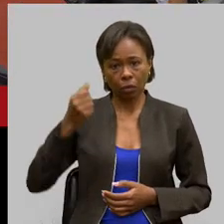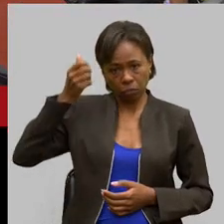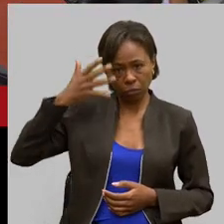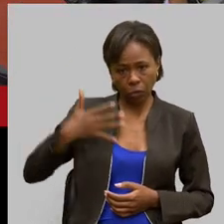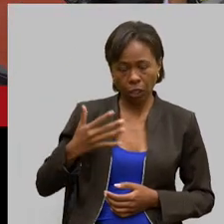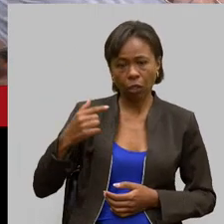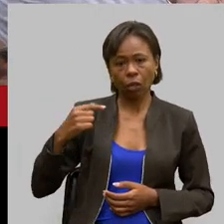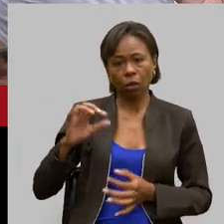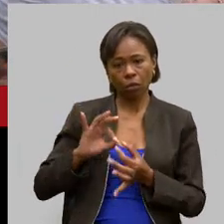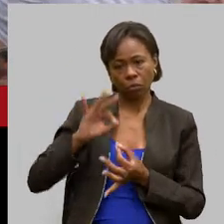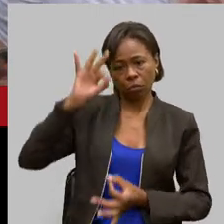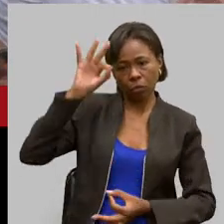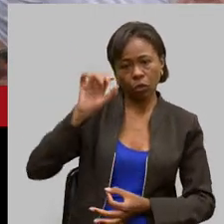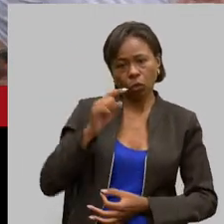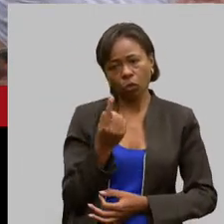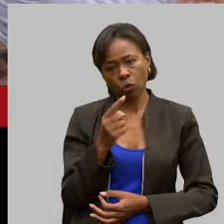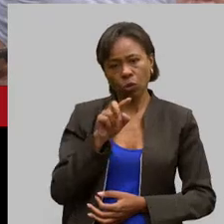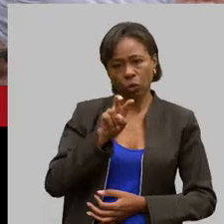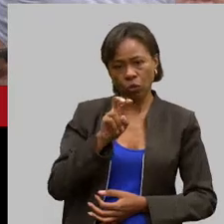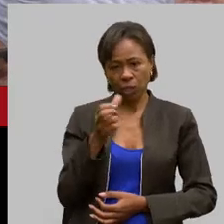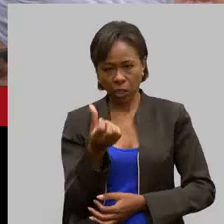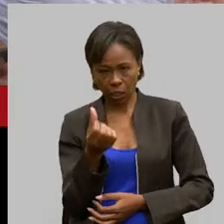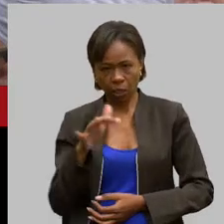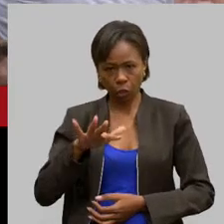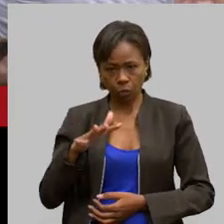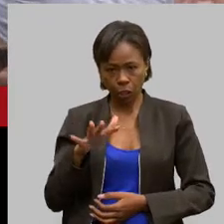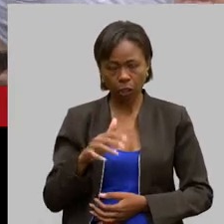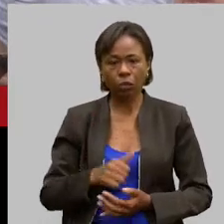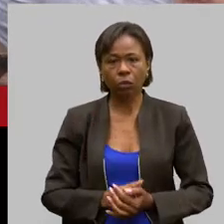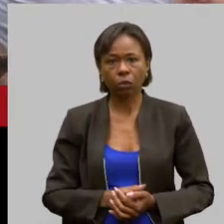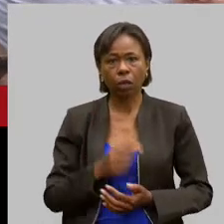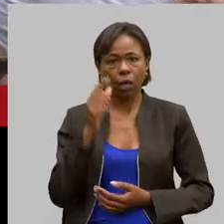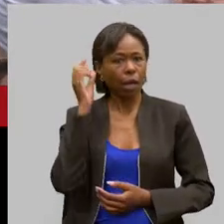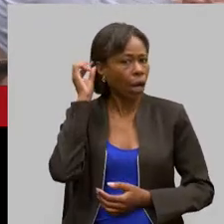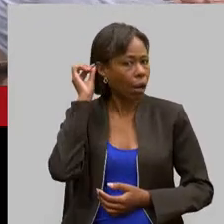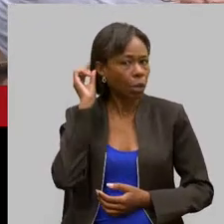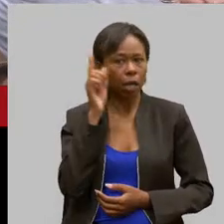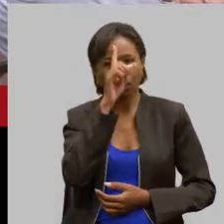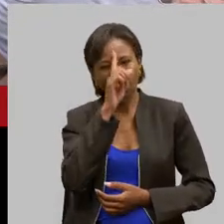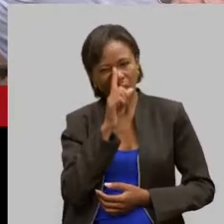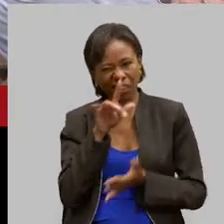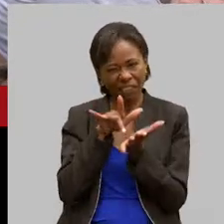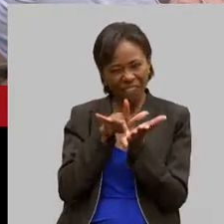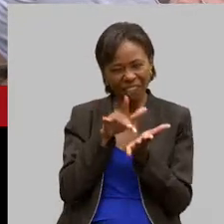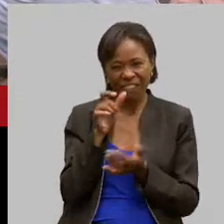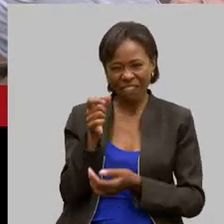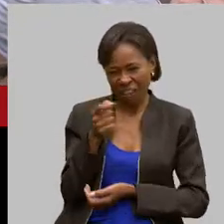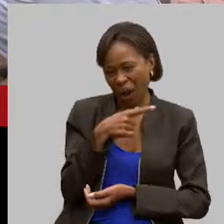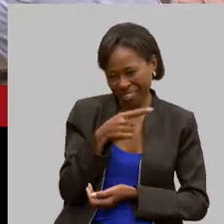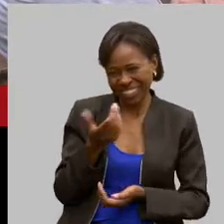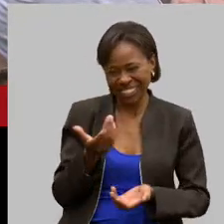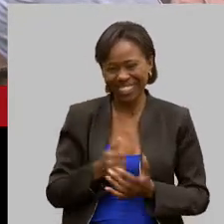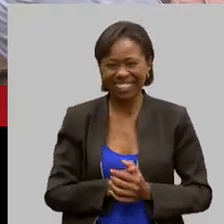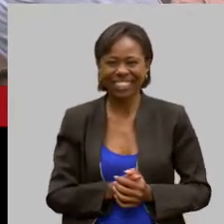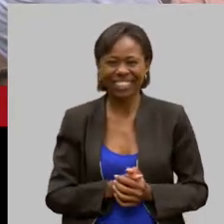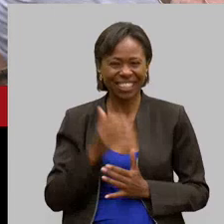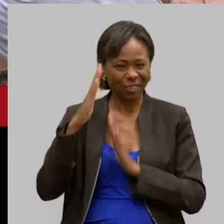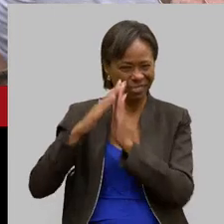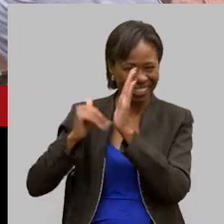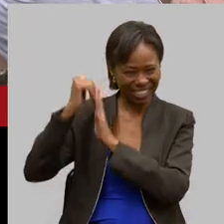56 de de altura cabelo louro assim meio falsificado pintado né para quem não tá me